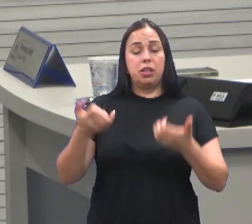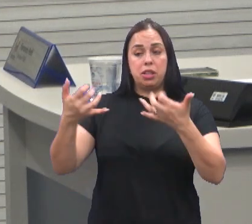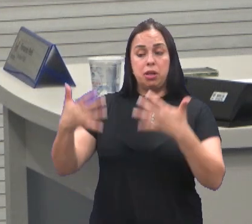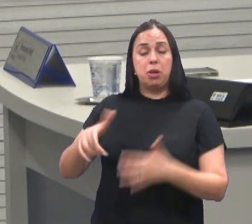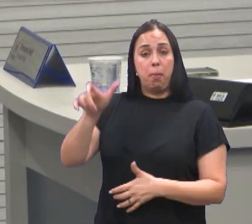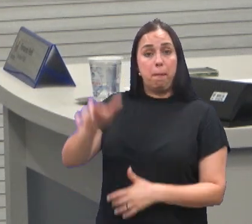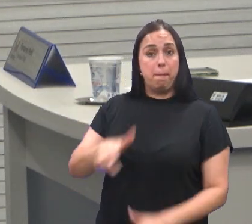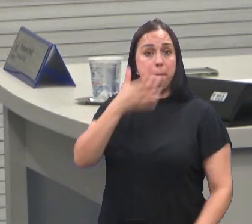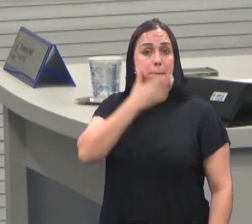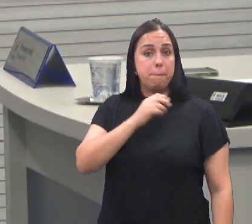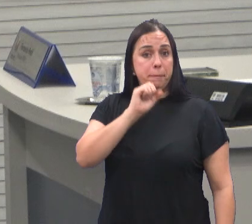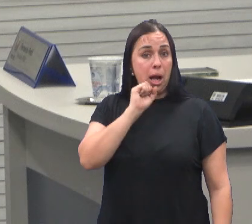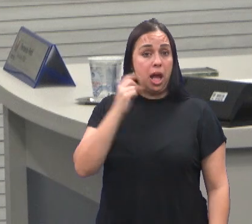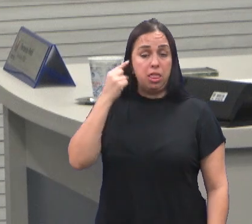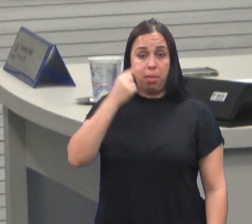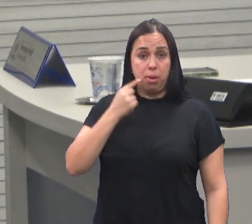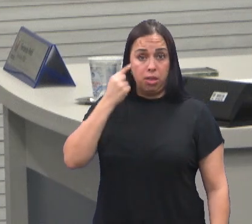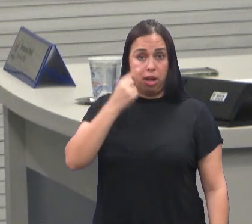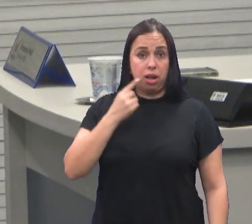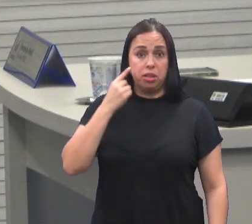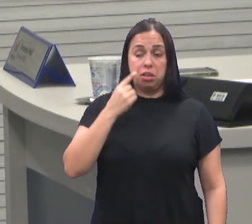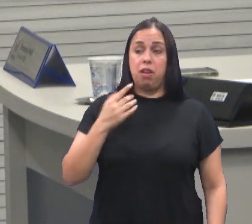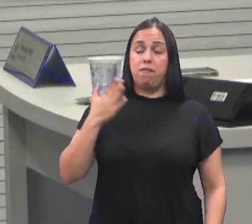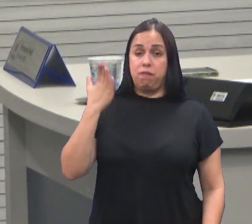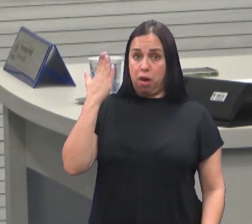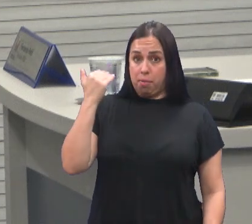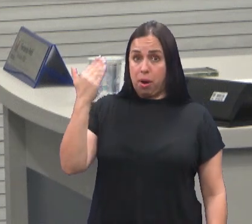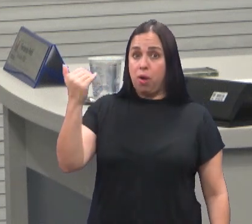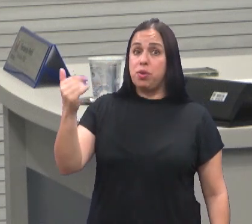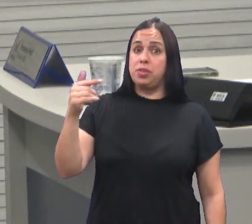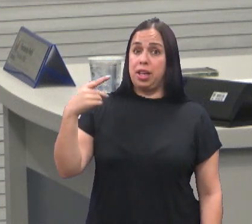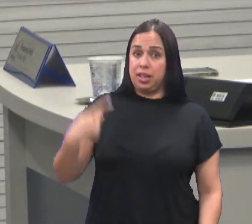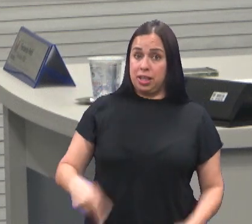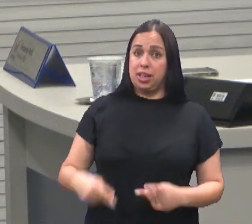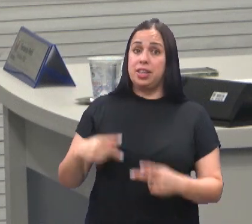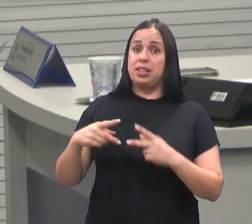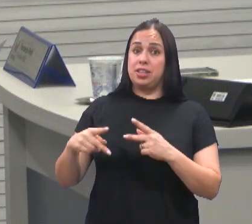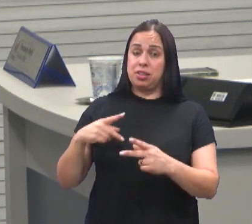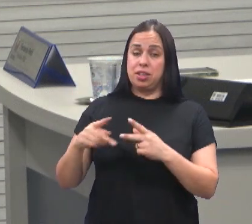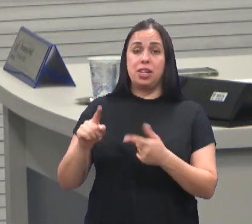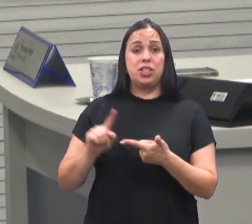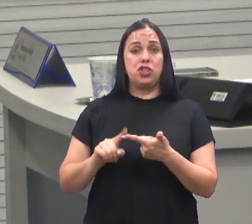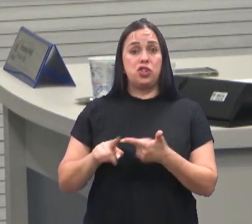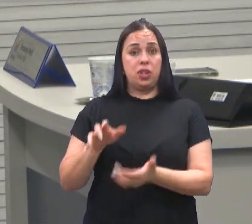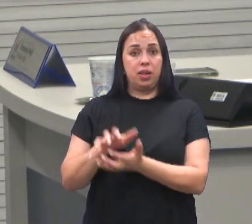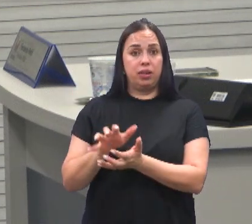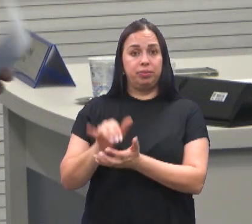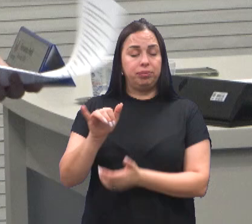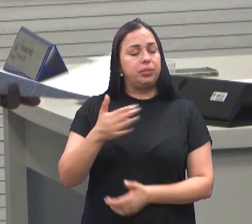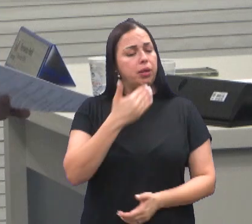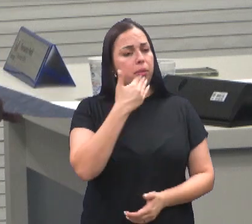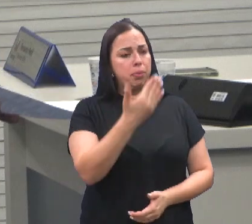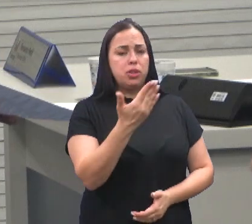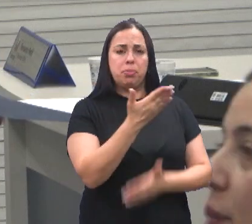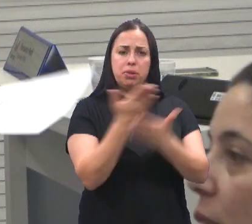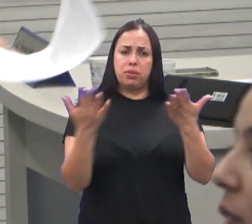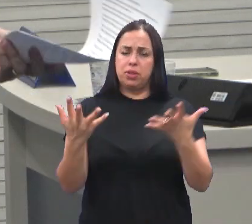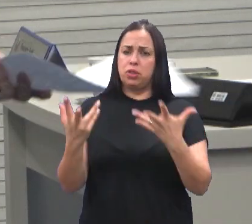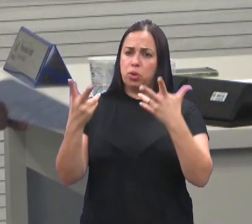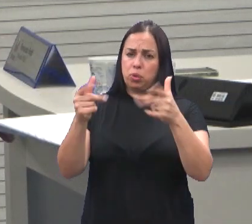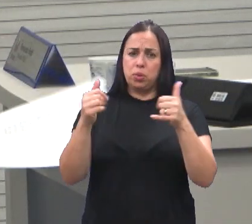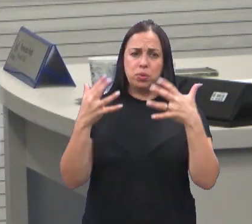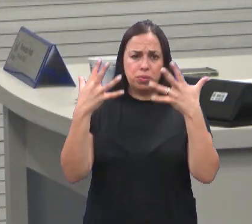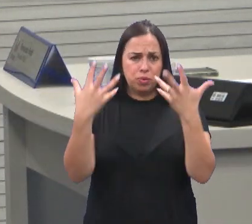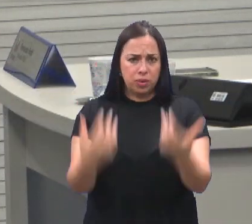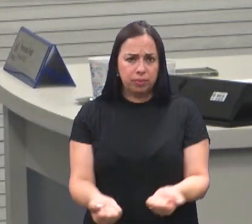deputado, um grande nome da política de São José dos Campos de Jacareí. Deixar aqui pedir a votação unânime, que eu sei que quase todos ou